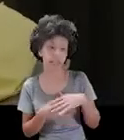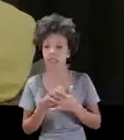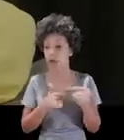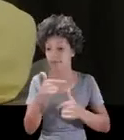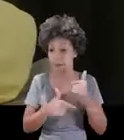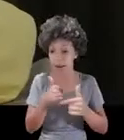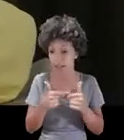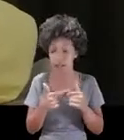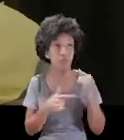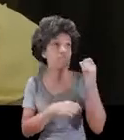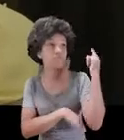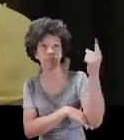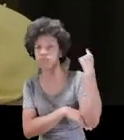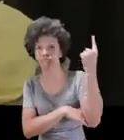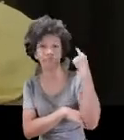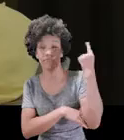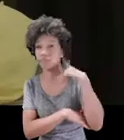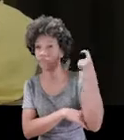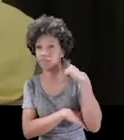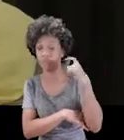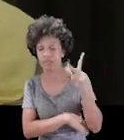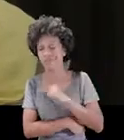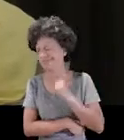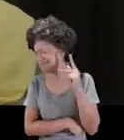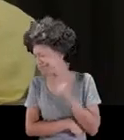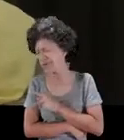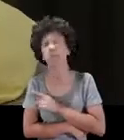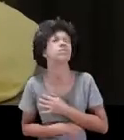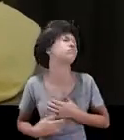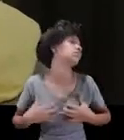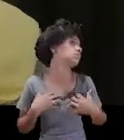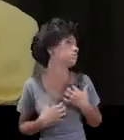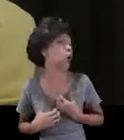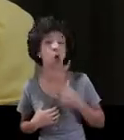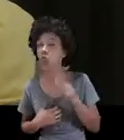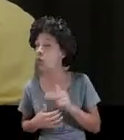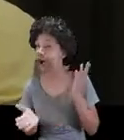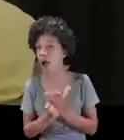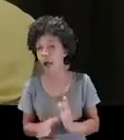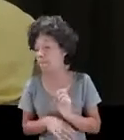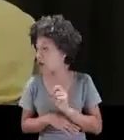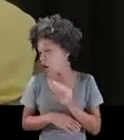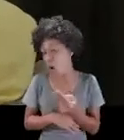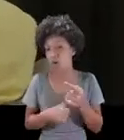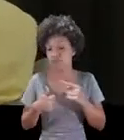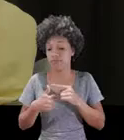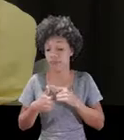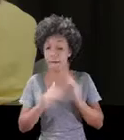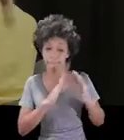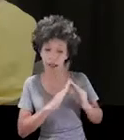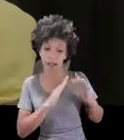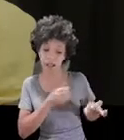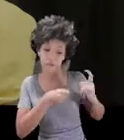tá lá trabalhando e com toca toca a sirene o cara merda esse inferno não acaba ou